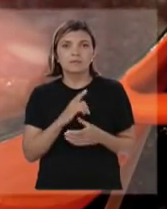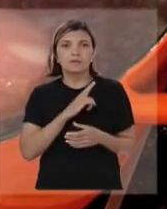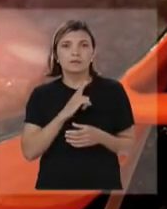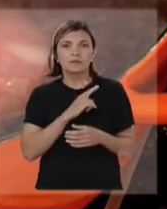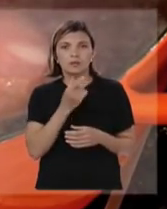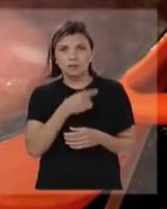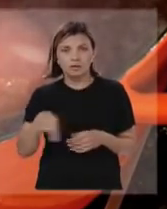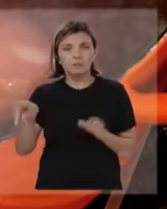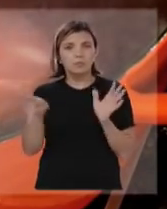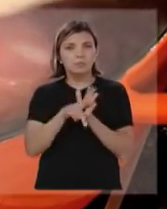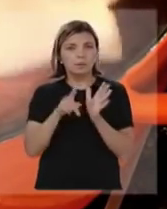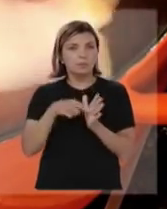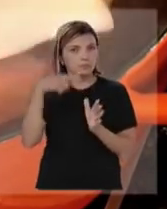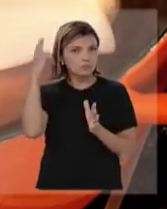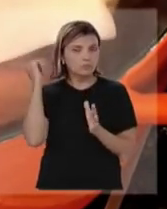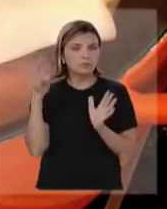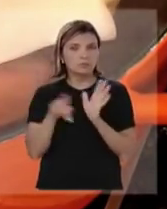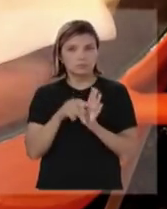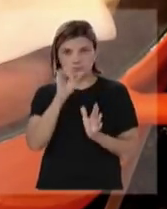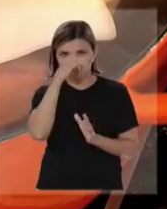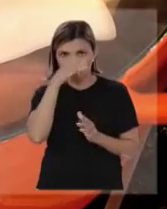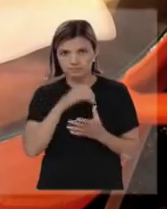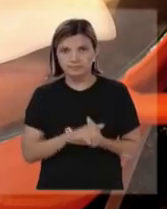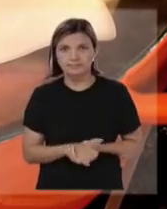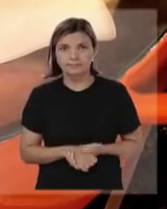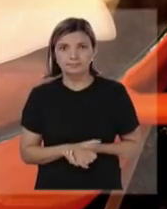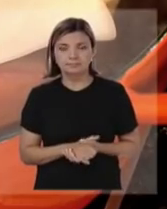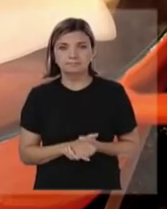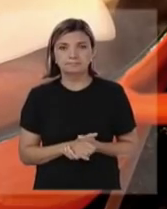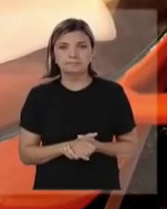fim, o rabo e as orelhas.